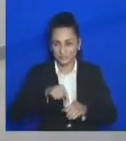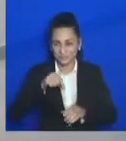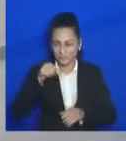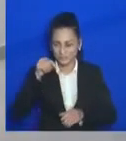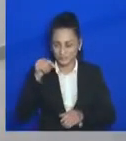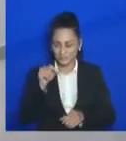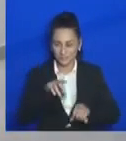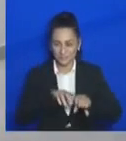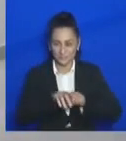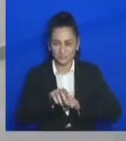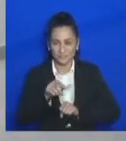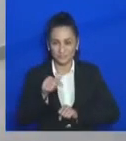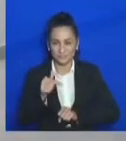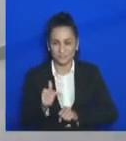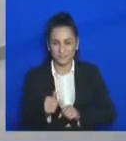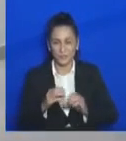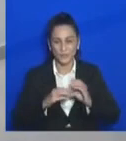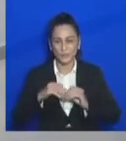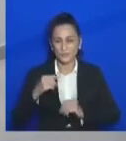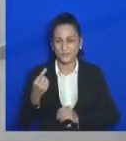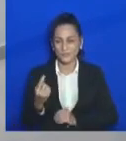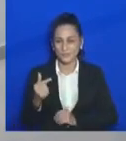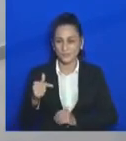no Super 7, concurso